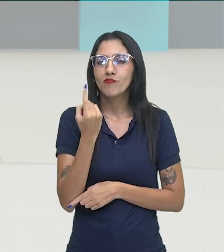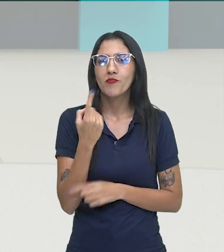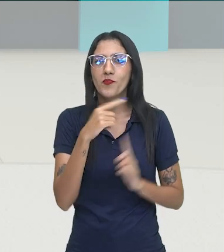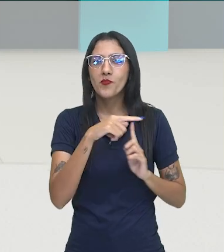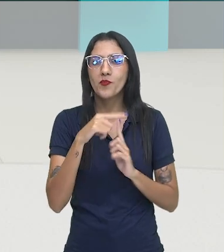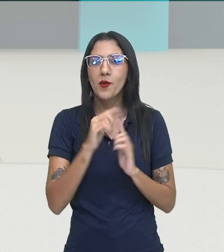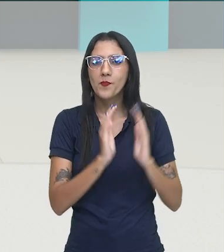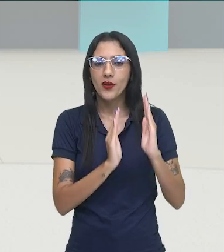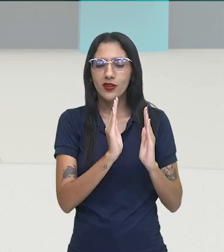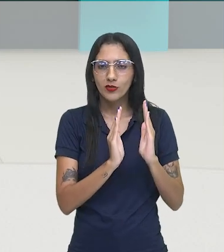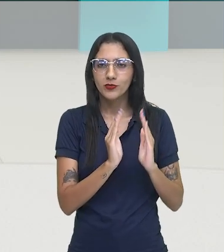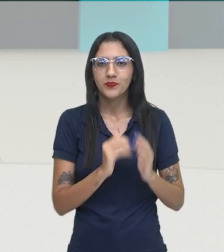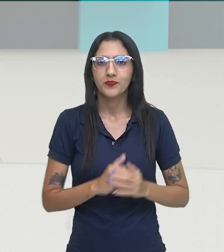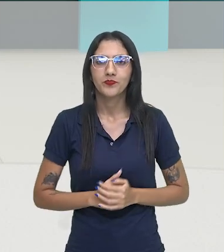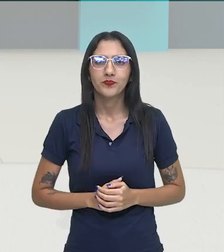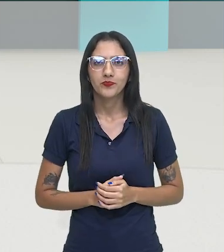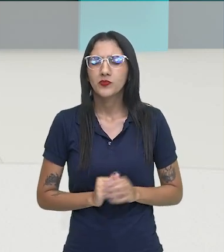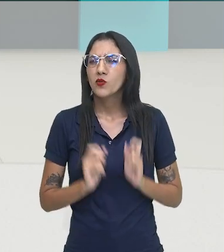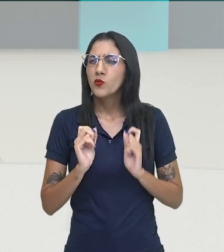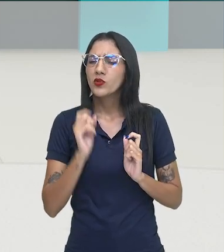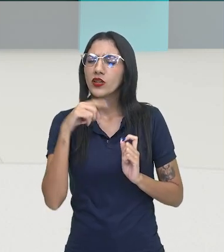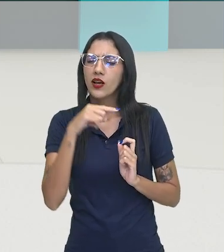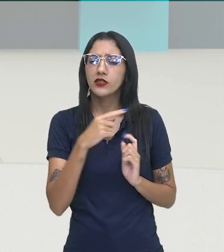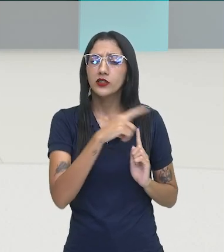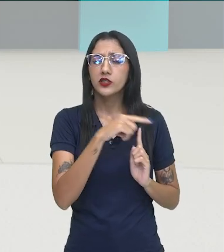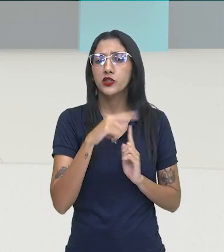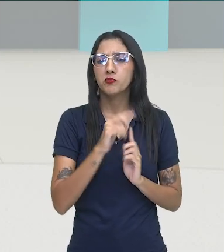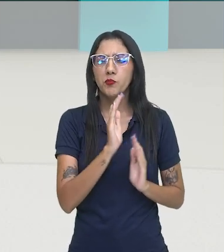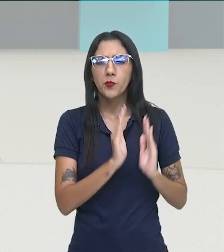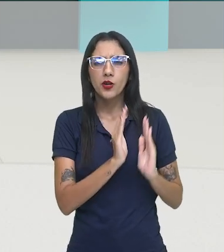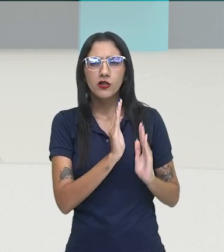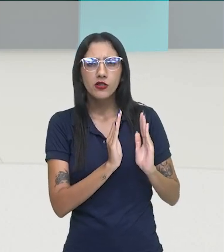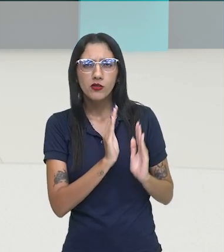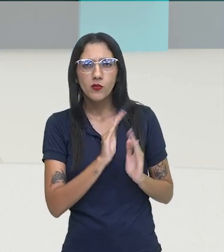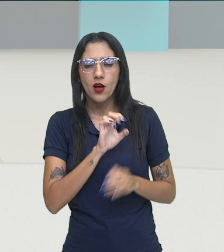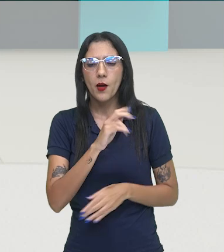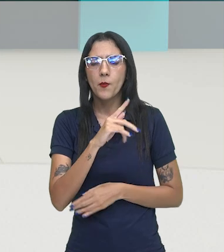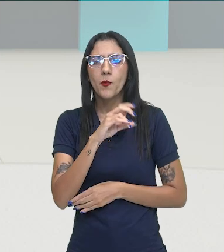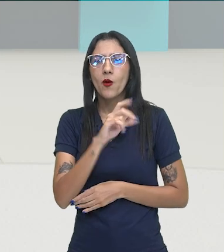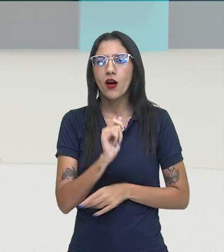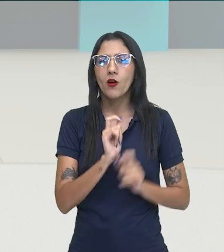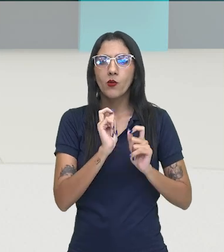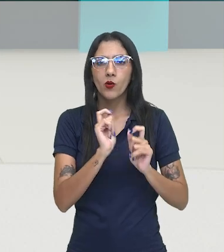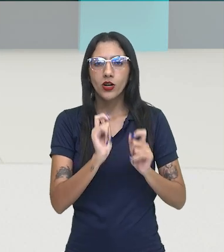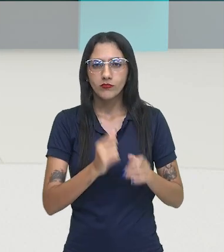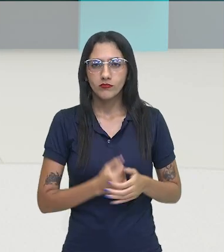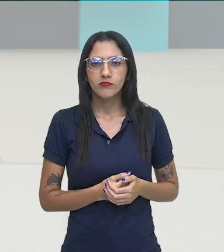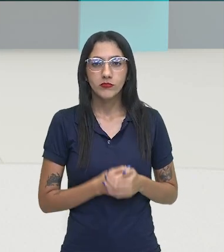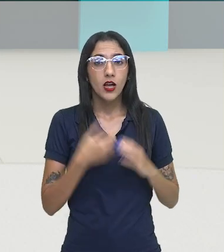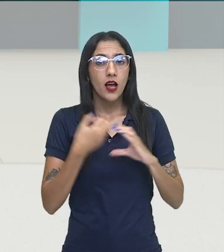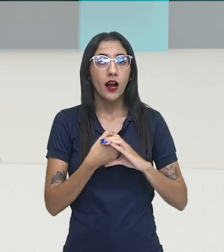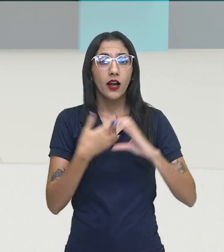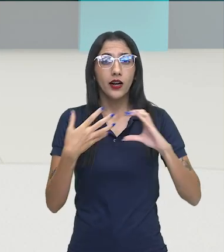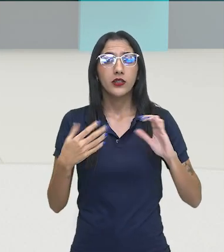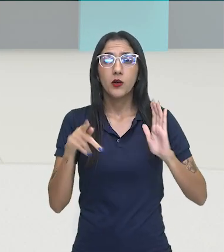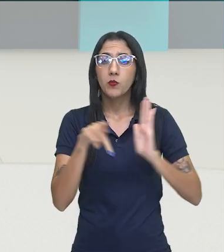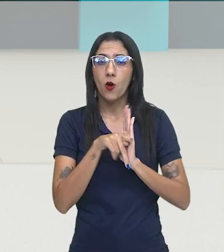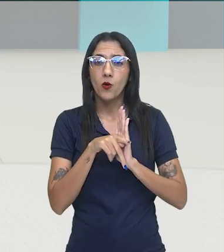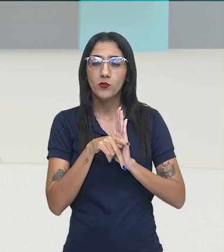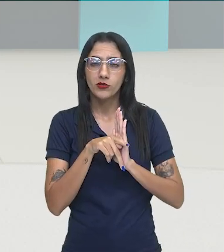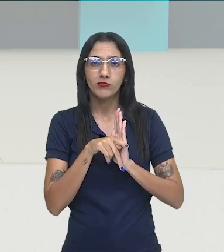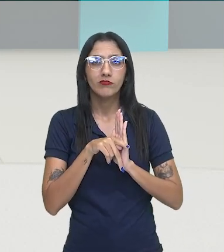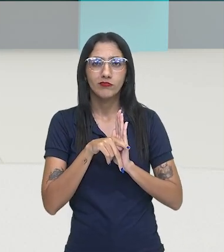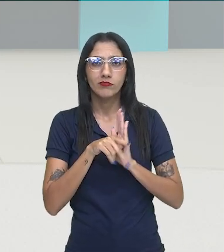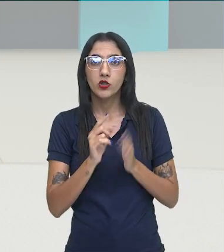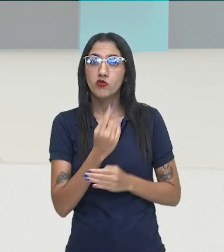época. E o que é um estilo de época? É a constatação de traços comuns na produção